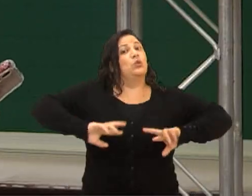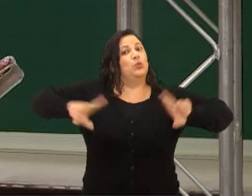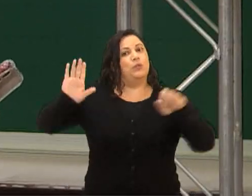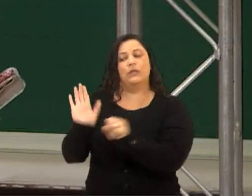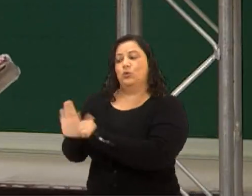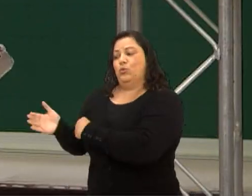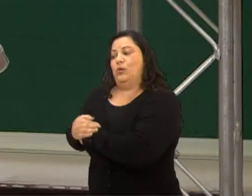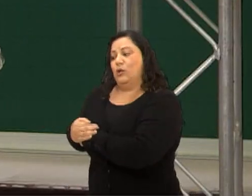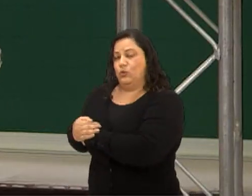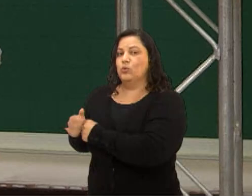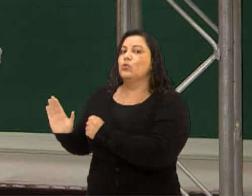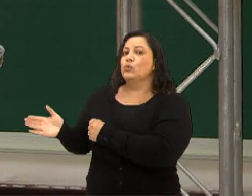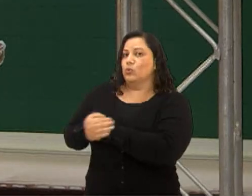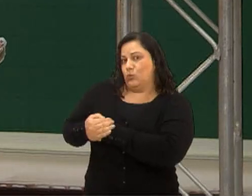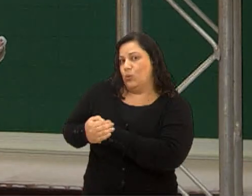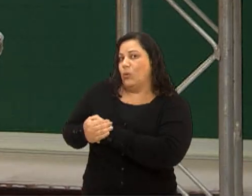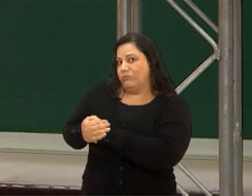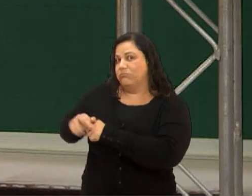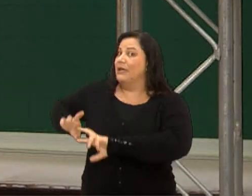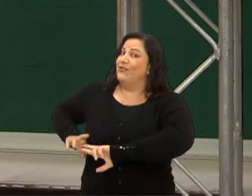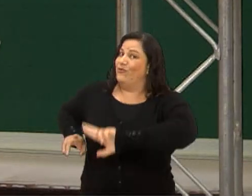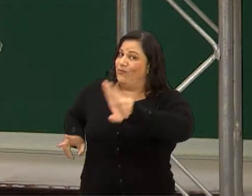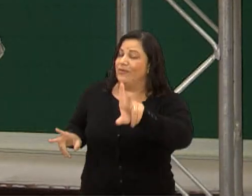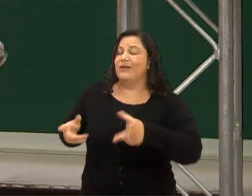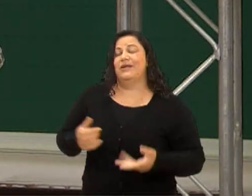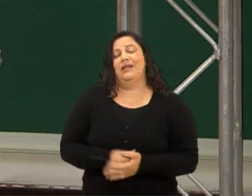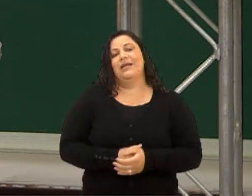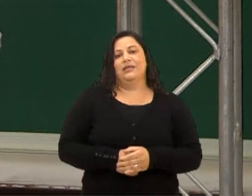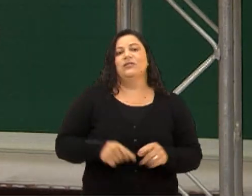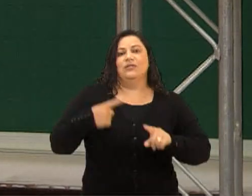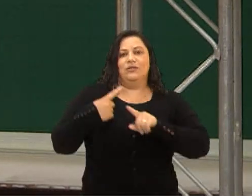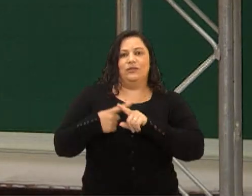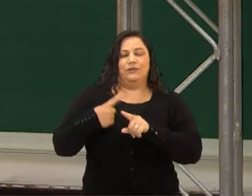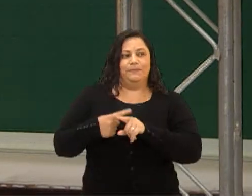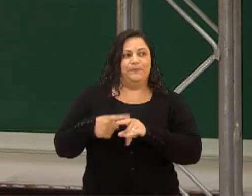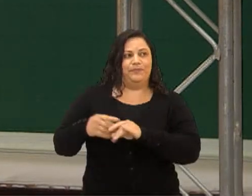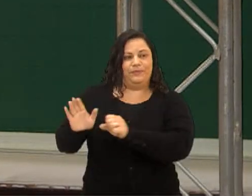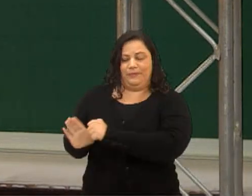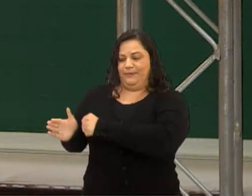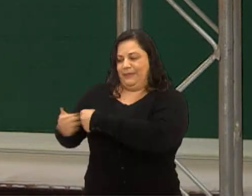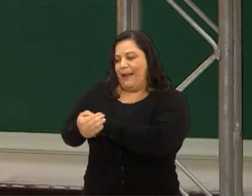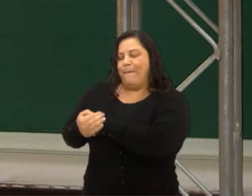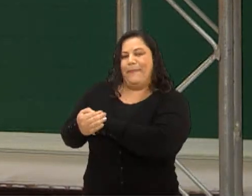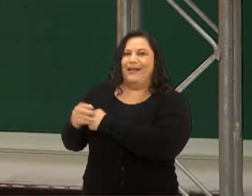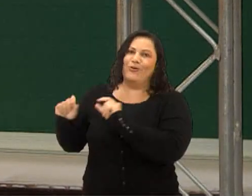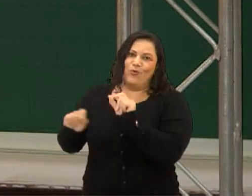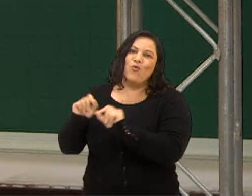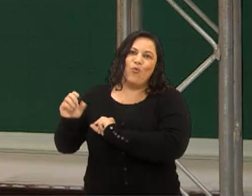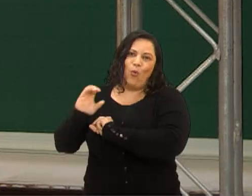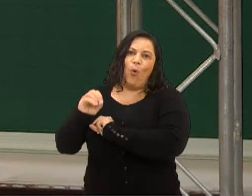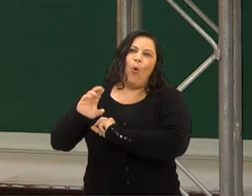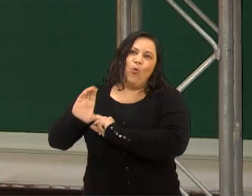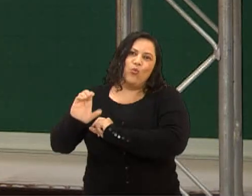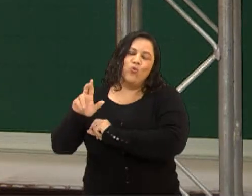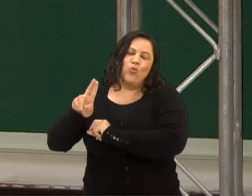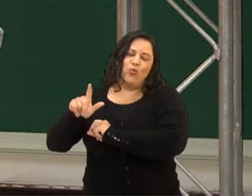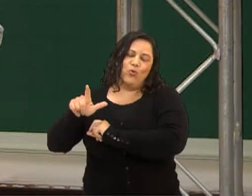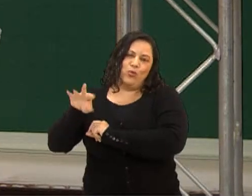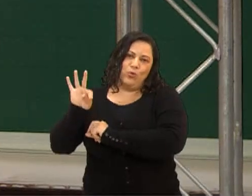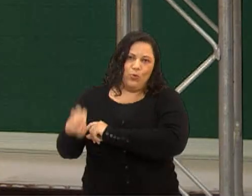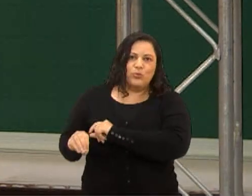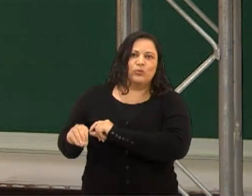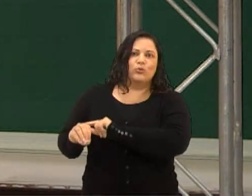o sujeito, né, por causa da flexão do verbo lá, que a gente chama de desinência número pessoal, né? Quando eu digo assisto